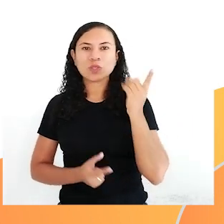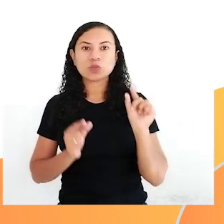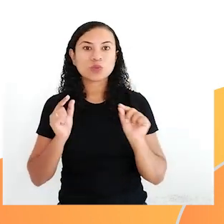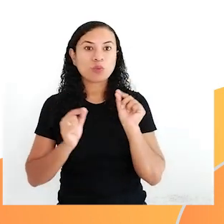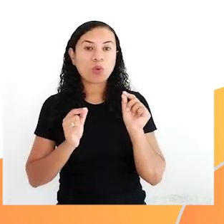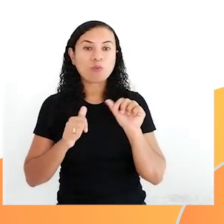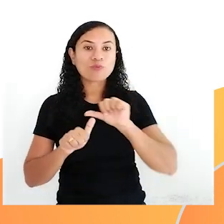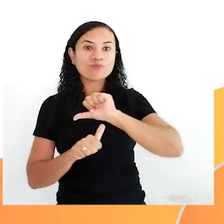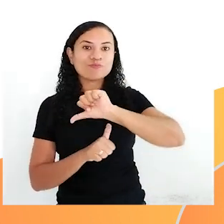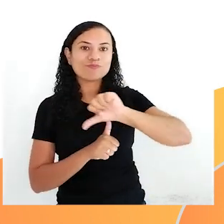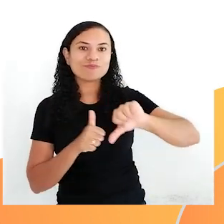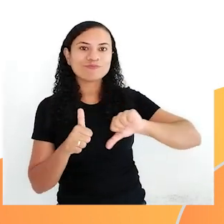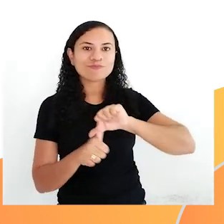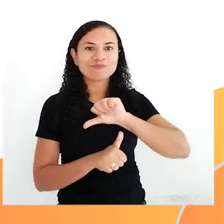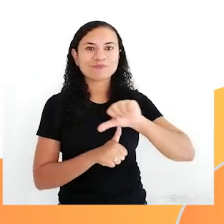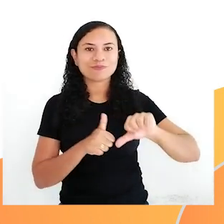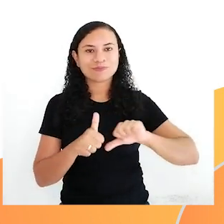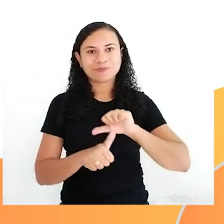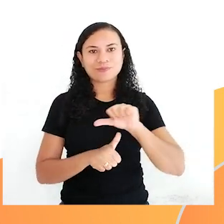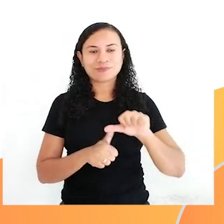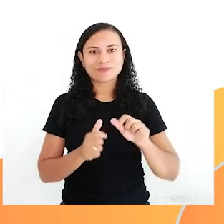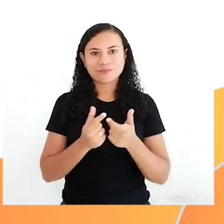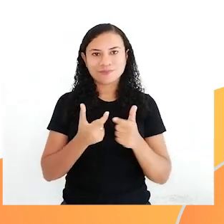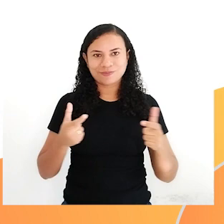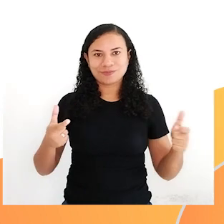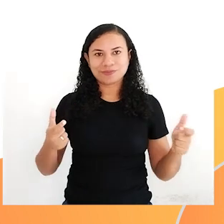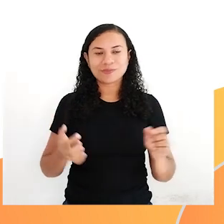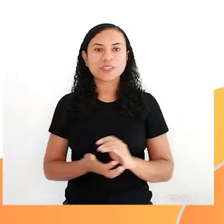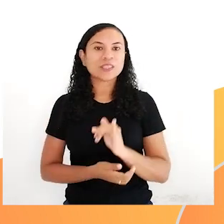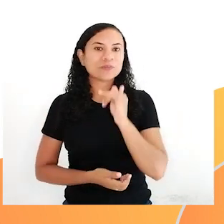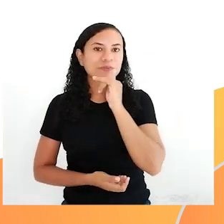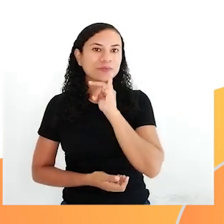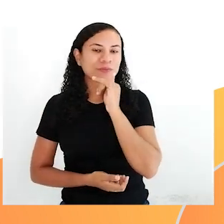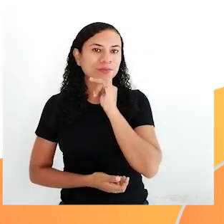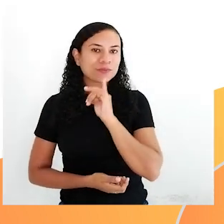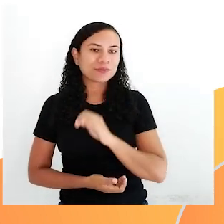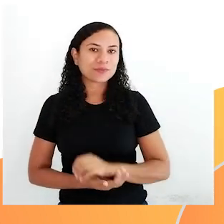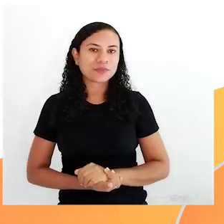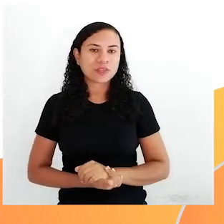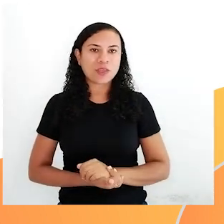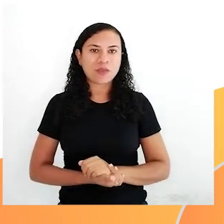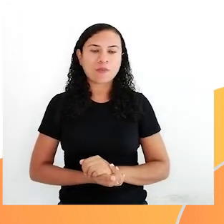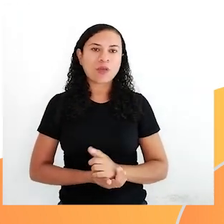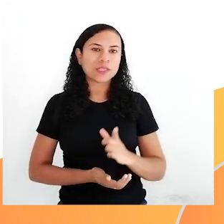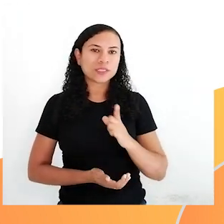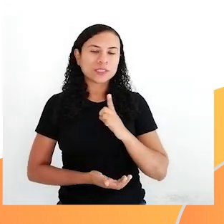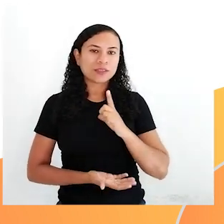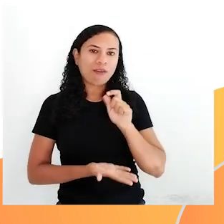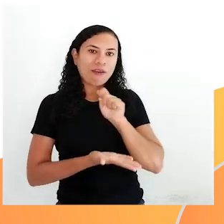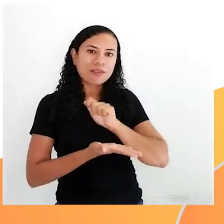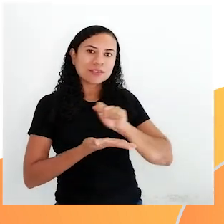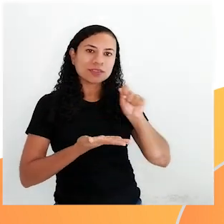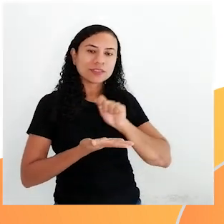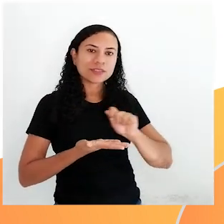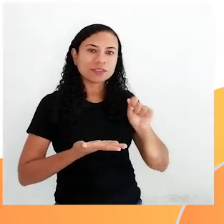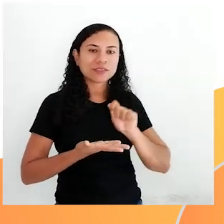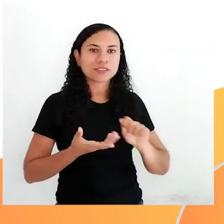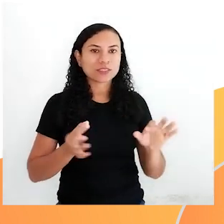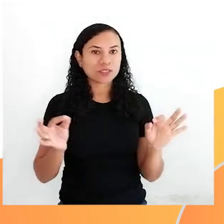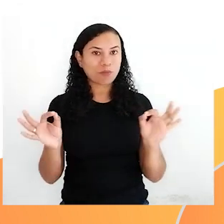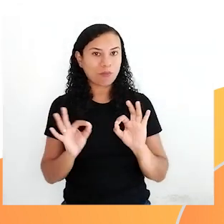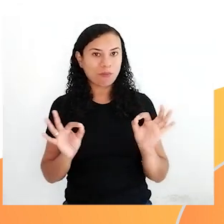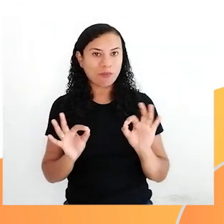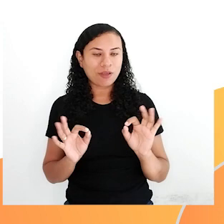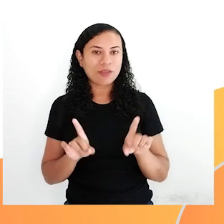forma da primitiva seja alterada. Então, não se altera a grafia da palavra, apenas a classe gramatical dela que vai mudar.